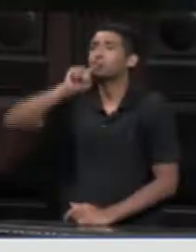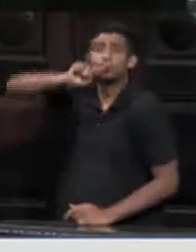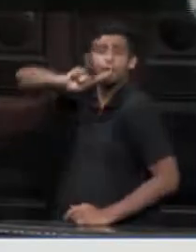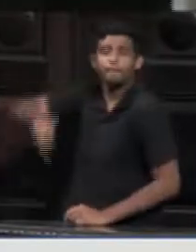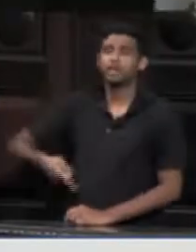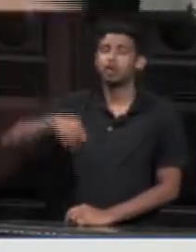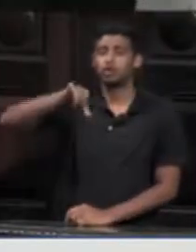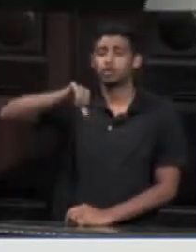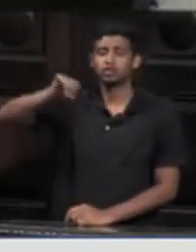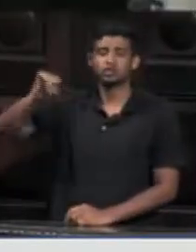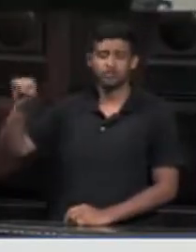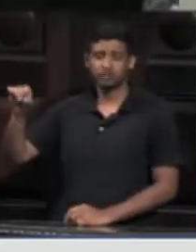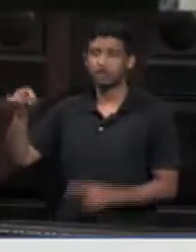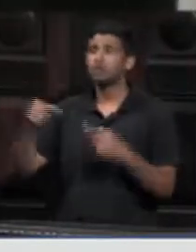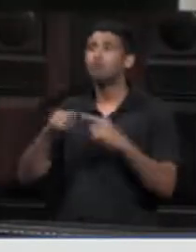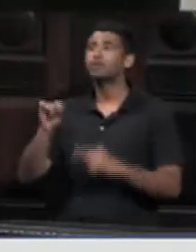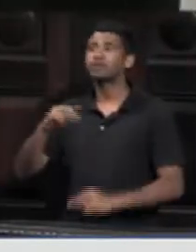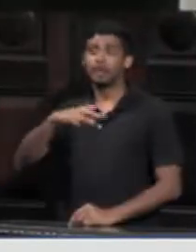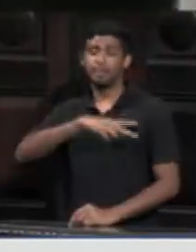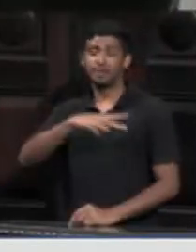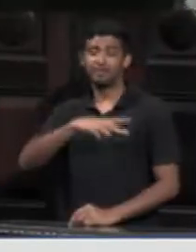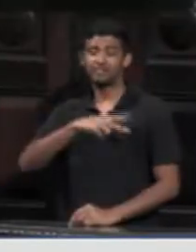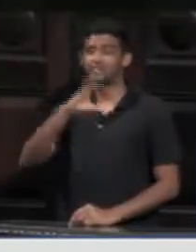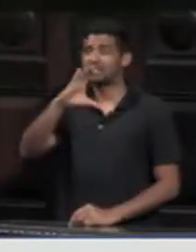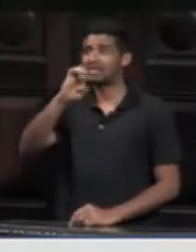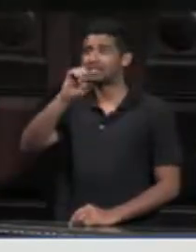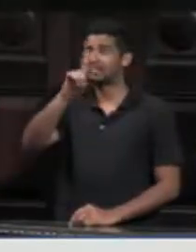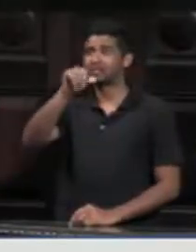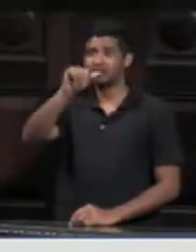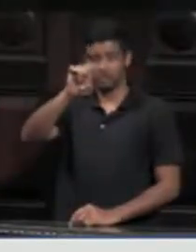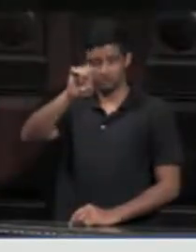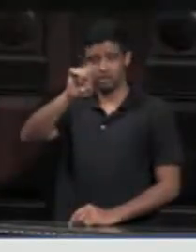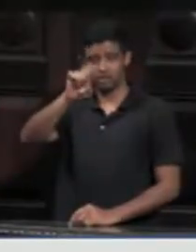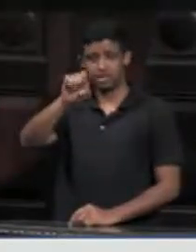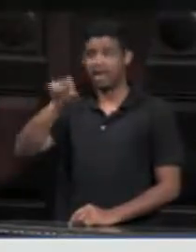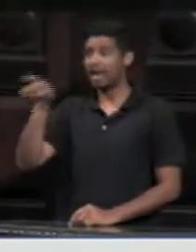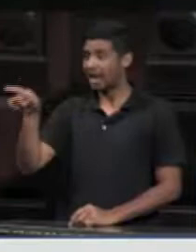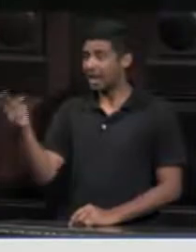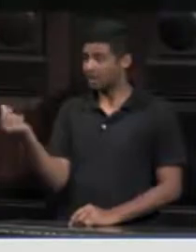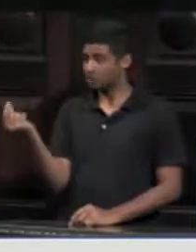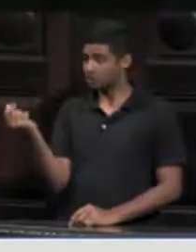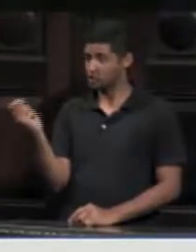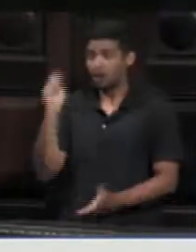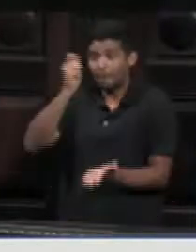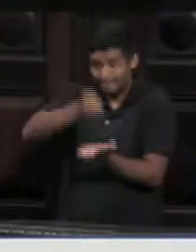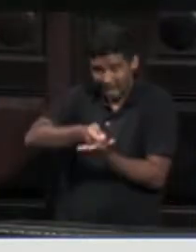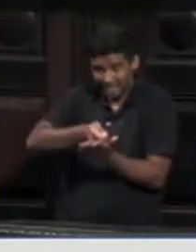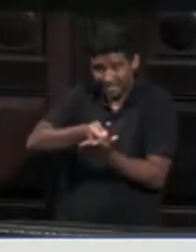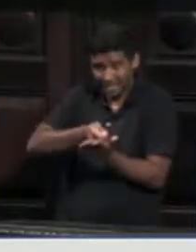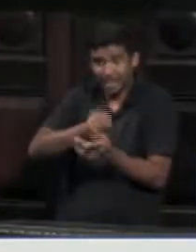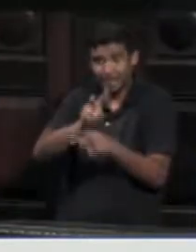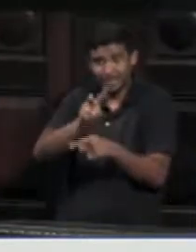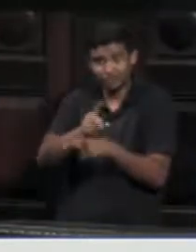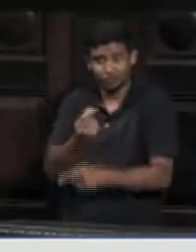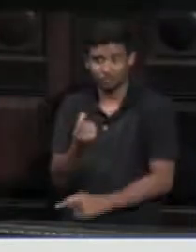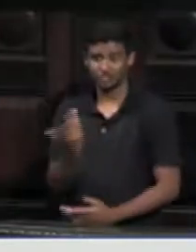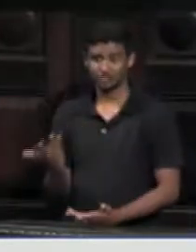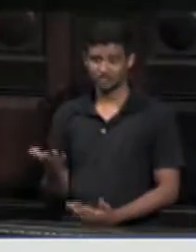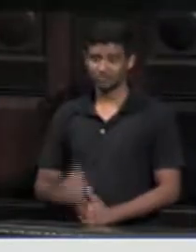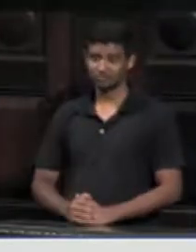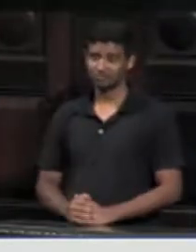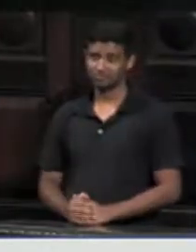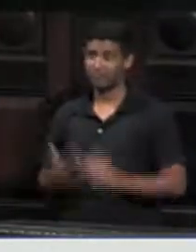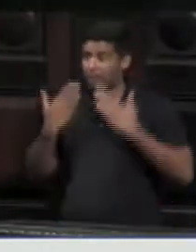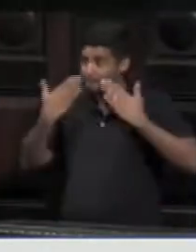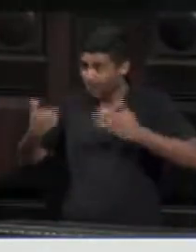900 é a privatização da SEDAI. Com o dinheiro da privatização, paga o empréstimo. Fica